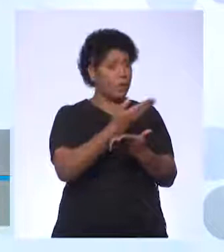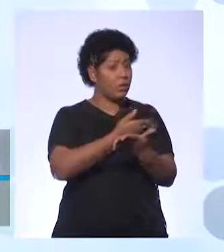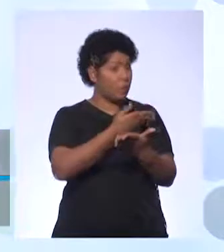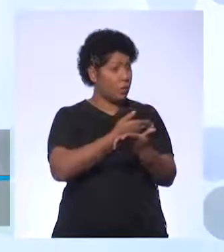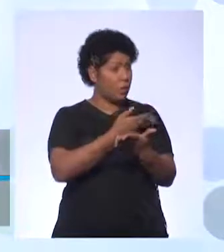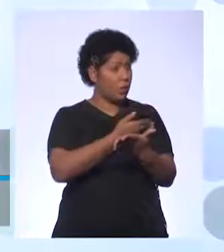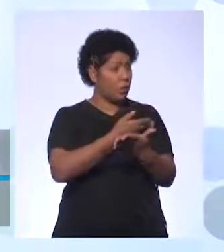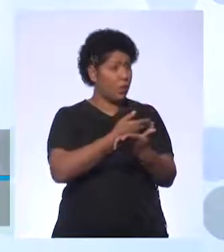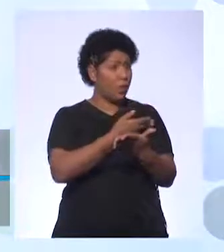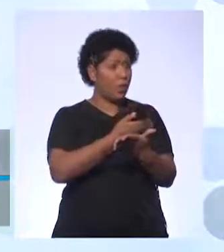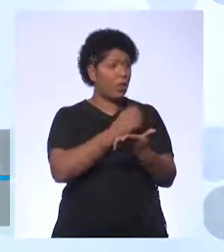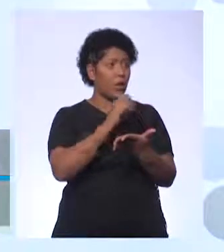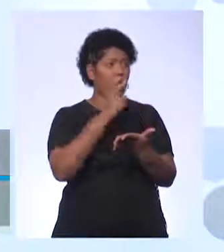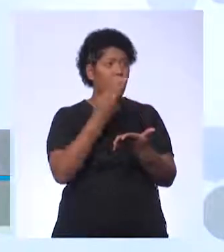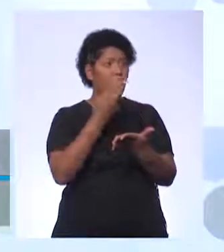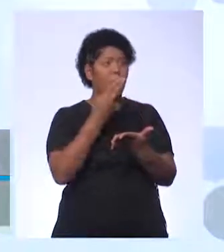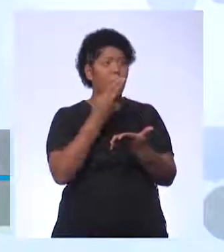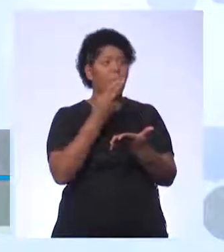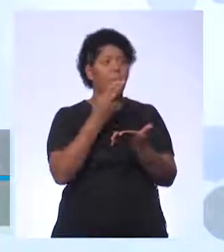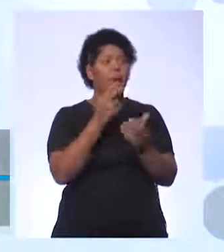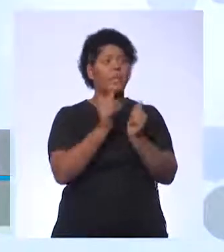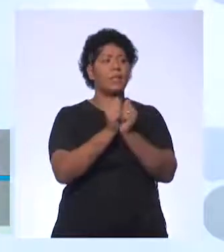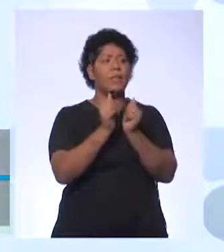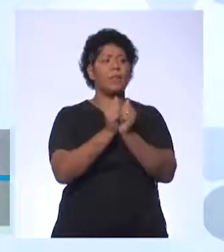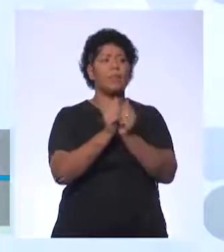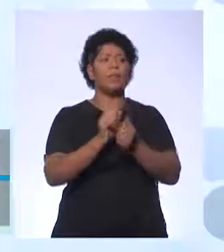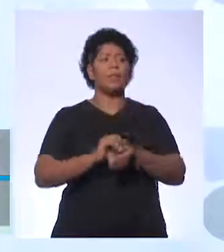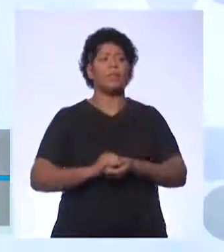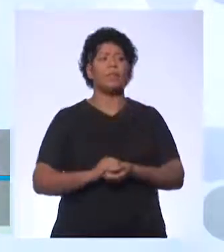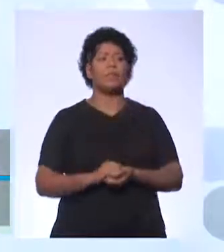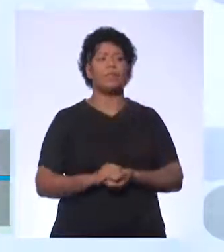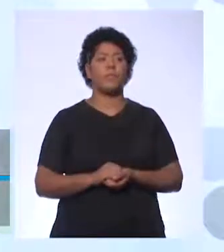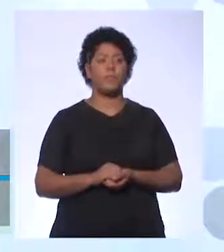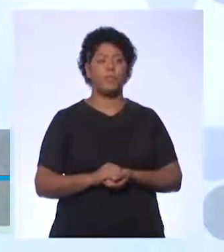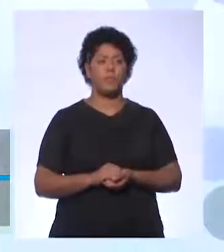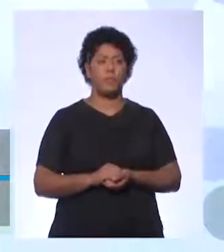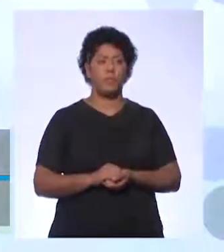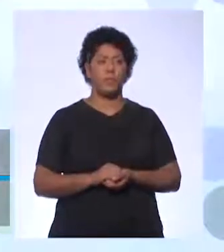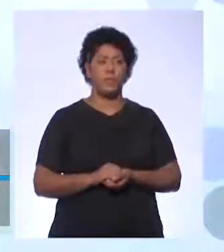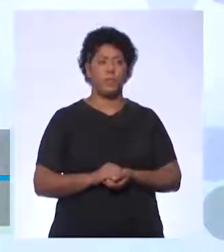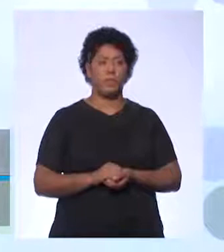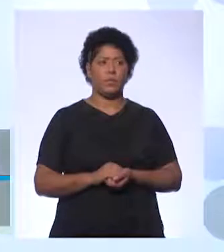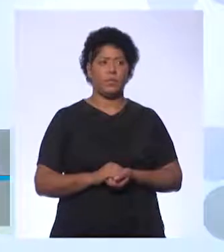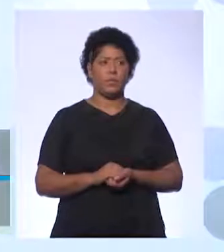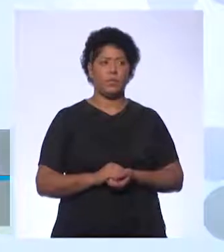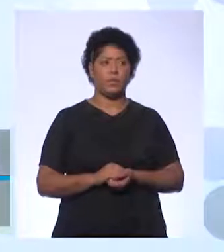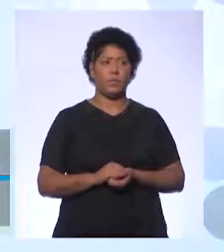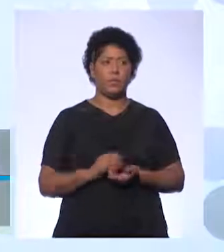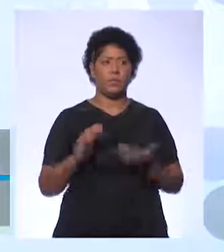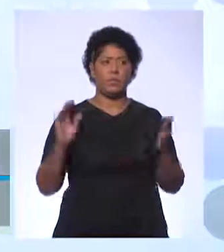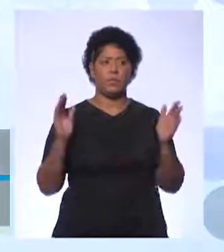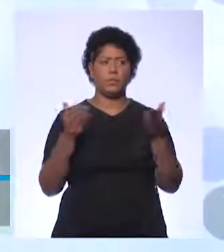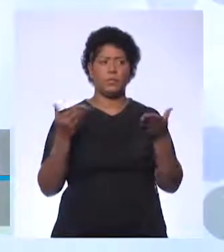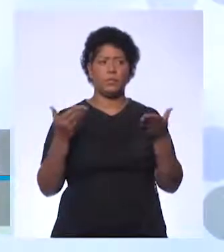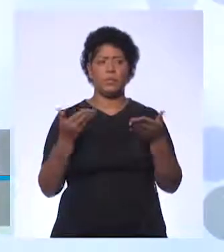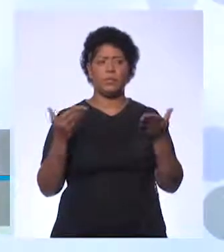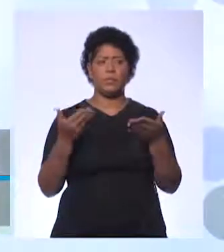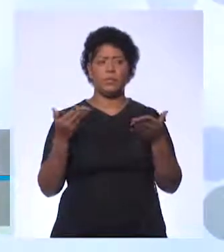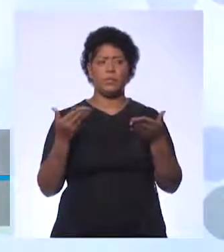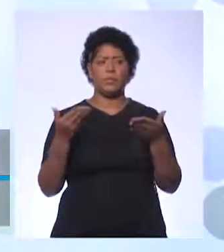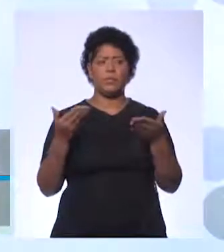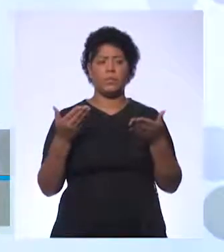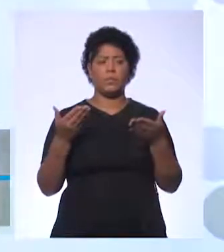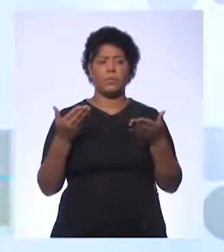Tem termo de autorização para fazer, tá? E nós vamos comentar aí, fala com o seu professor. Então, nesse momento, nós vamos falar o que